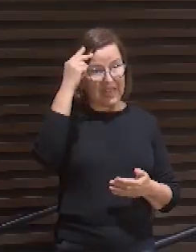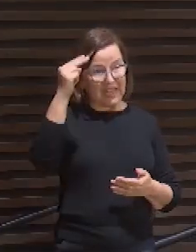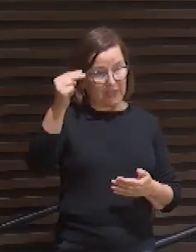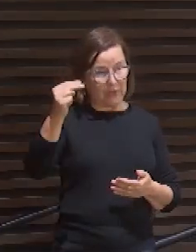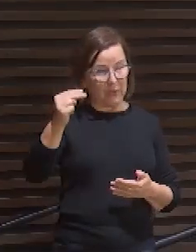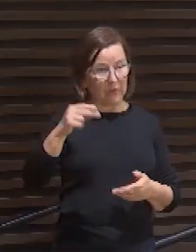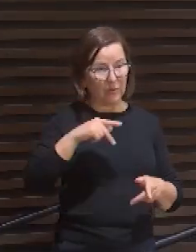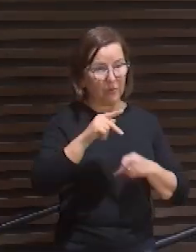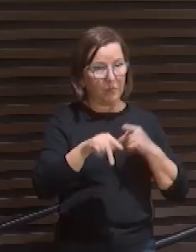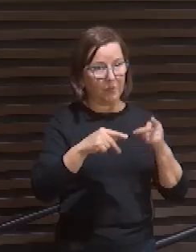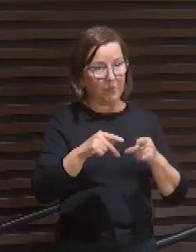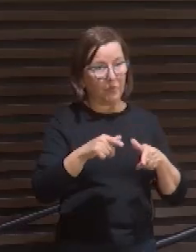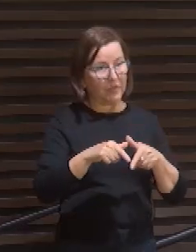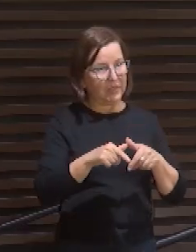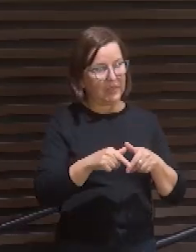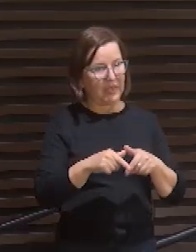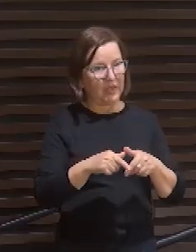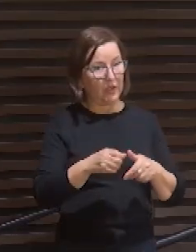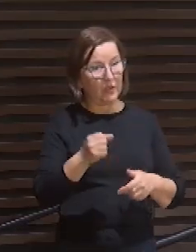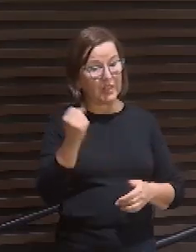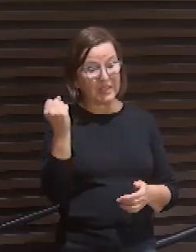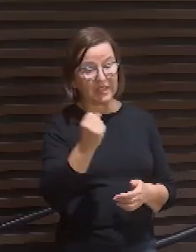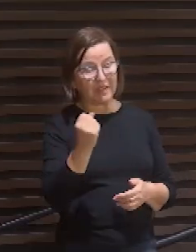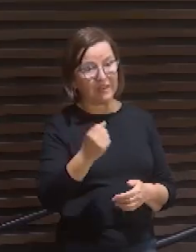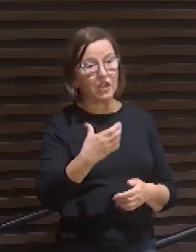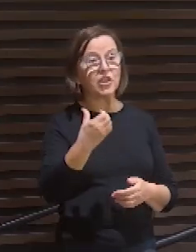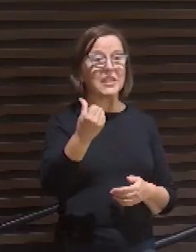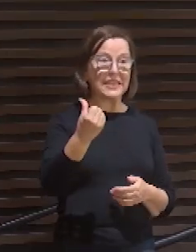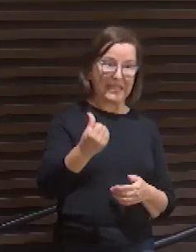Israel. Eles sacrificam,